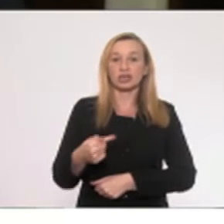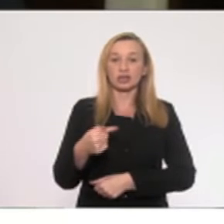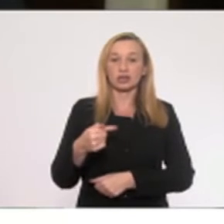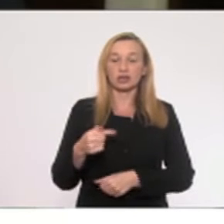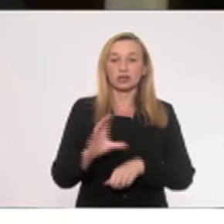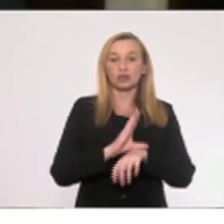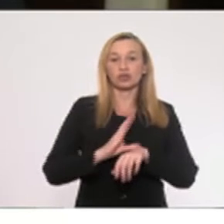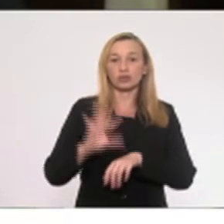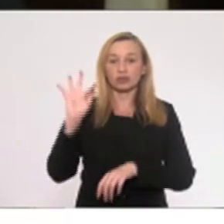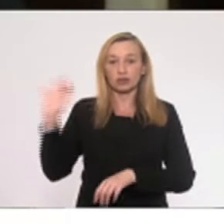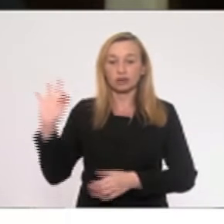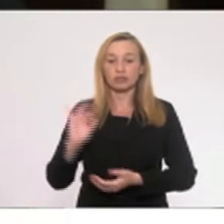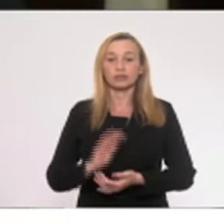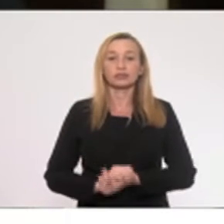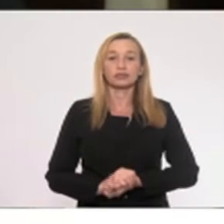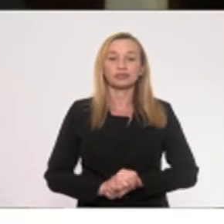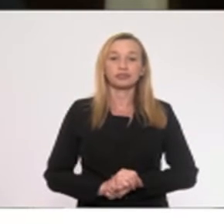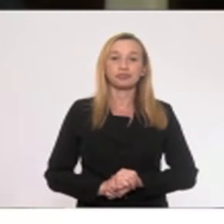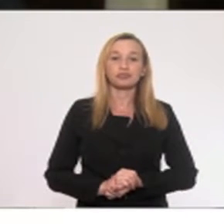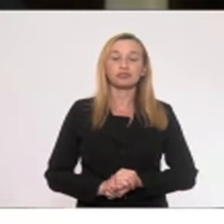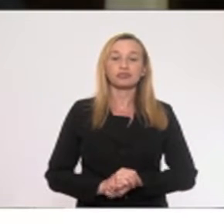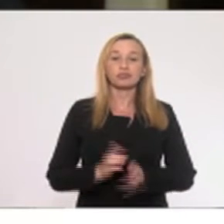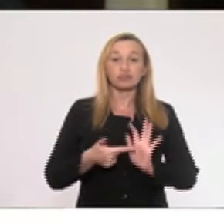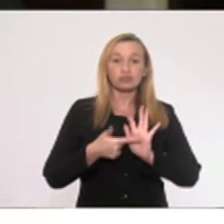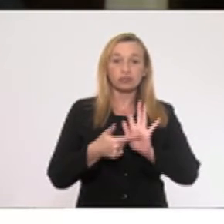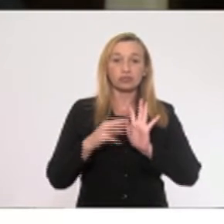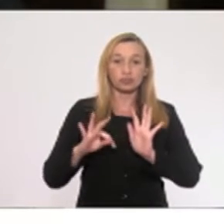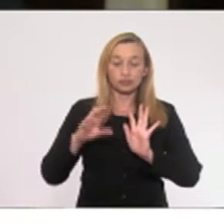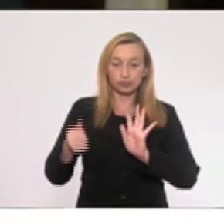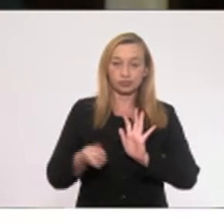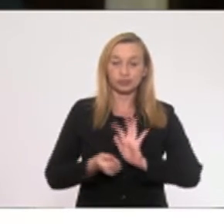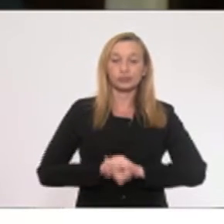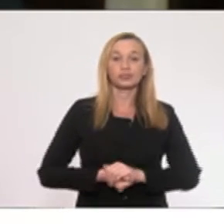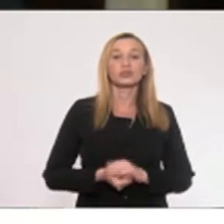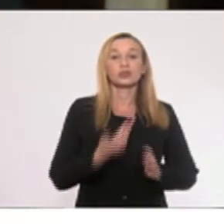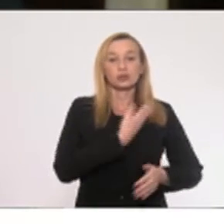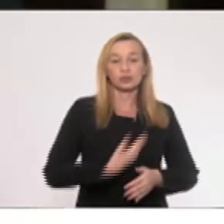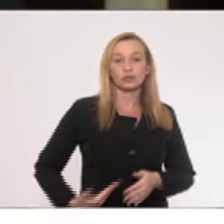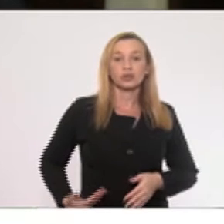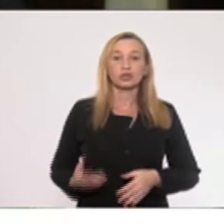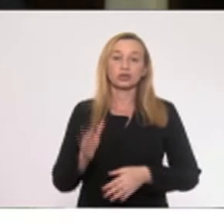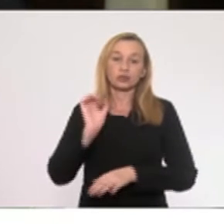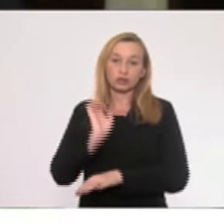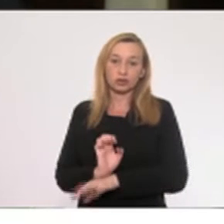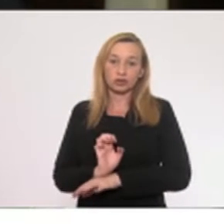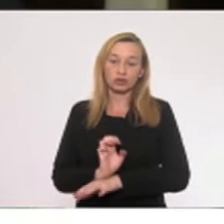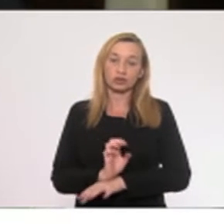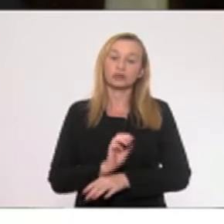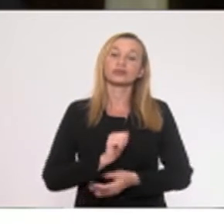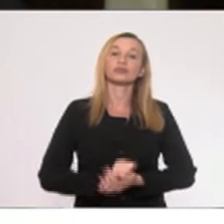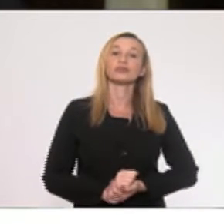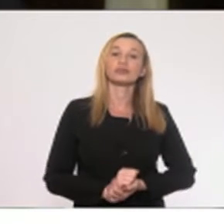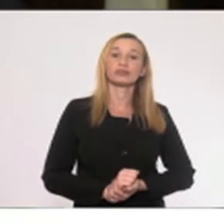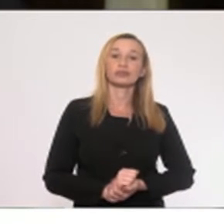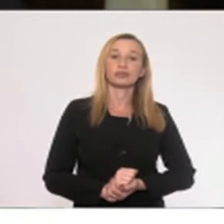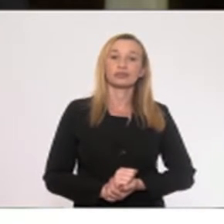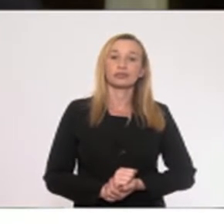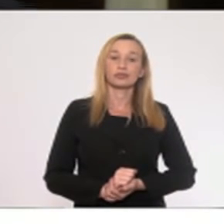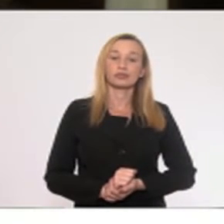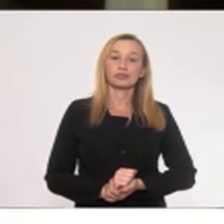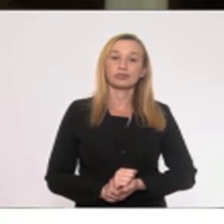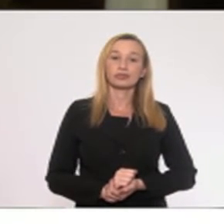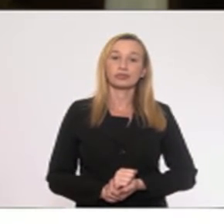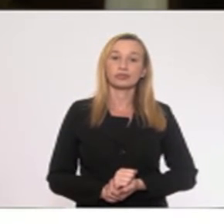Federal, que diz sobre a transparência, em que o governo do Estado faça publicizar